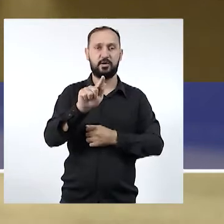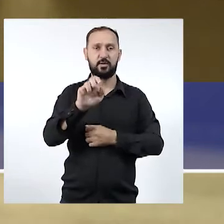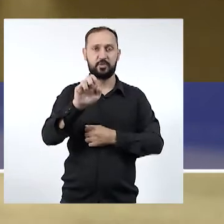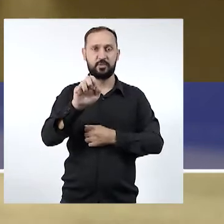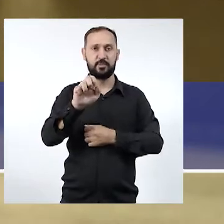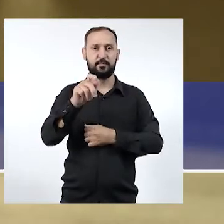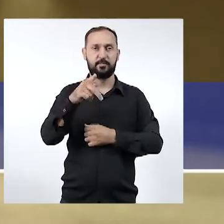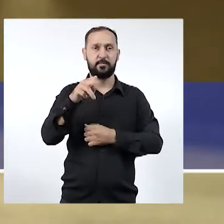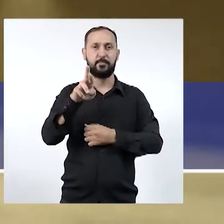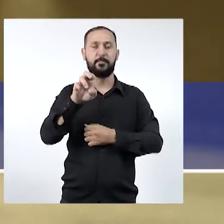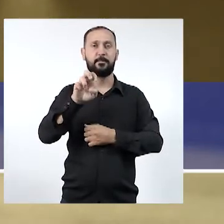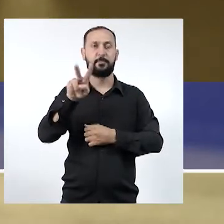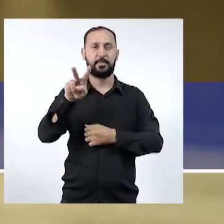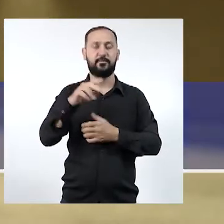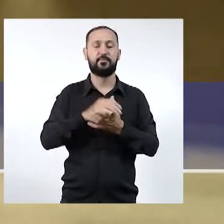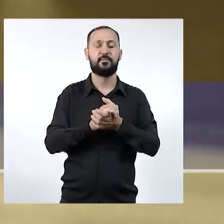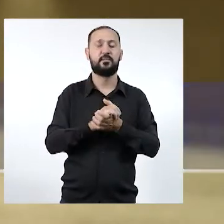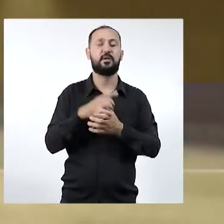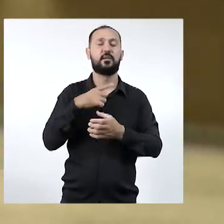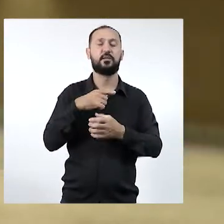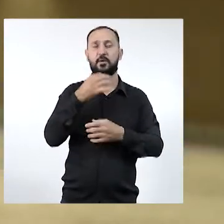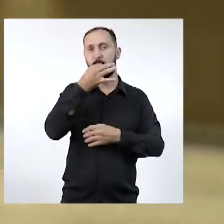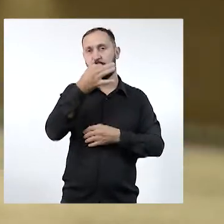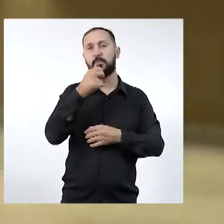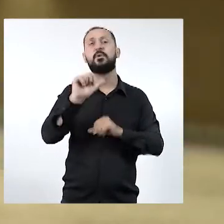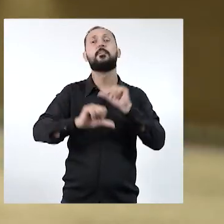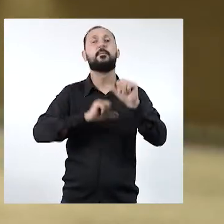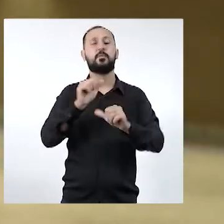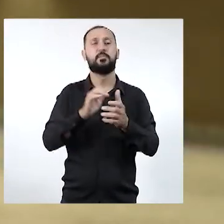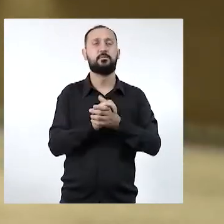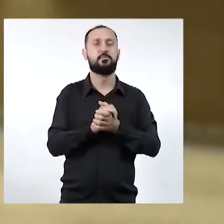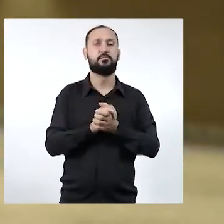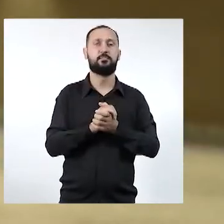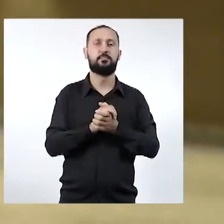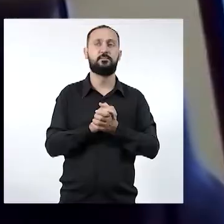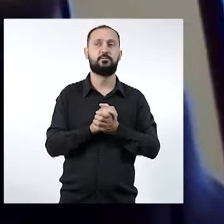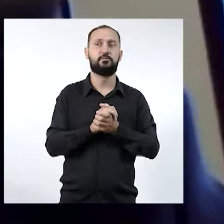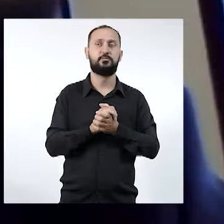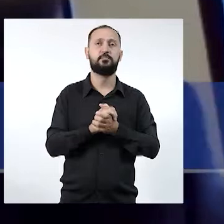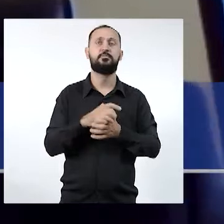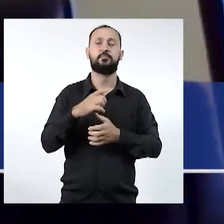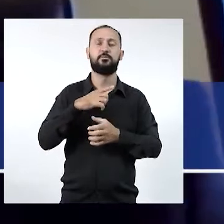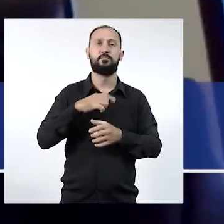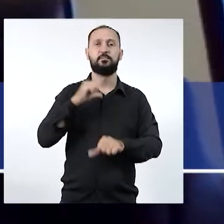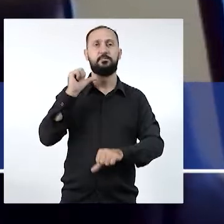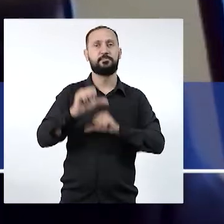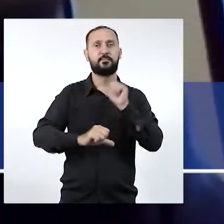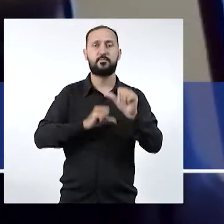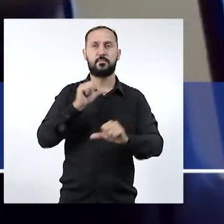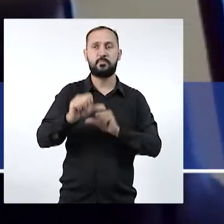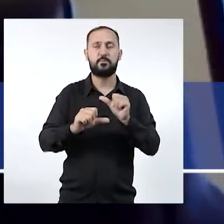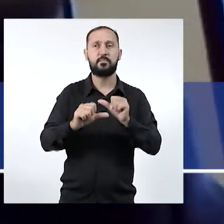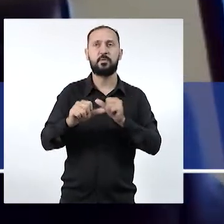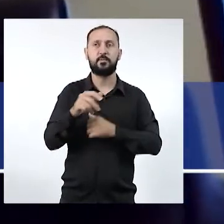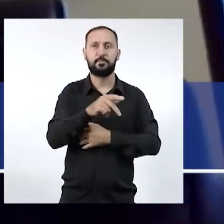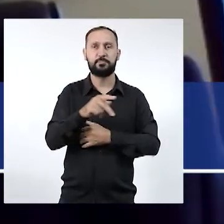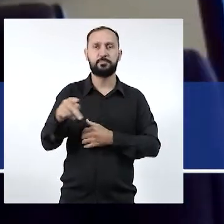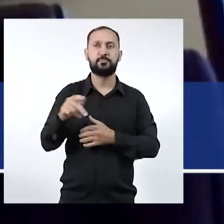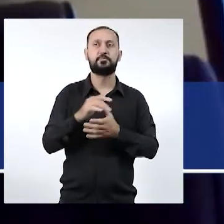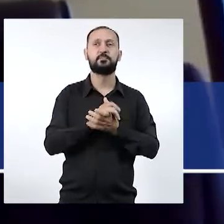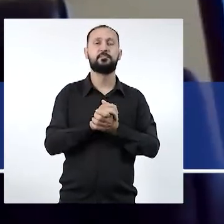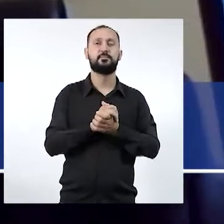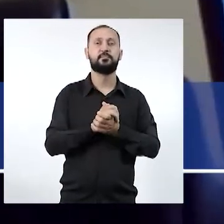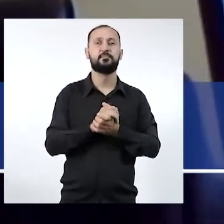pela AGEPREV. O relator da proposta explicou o que muda na prática. A grande mudança,